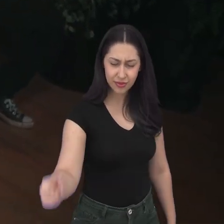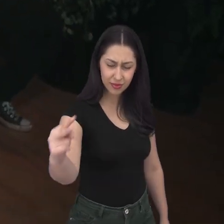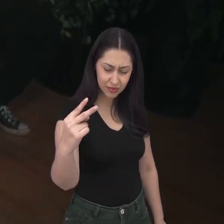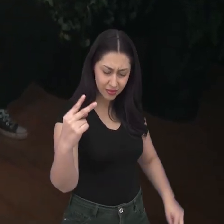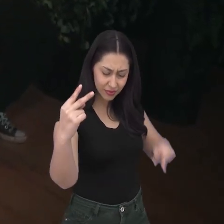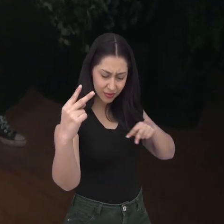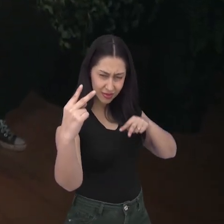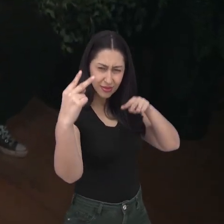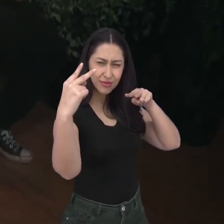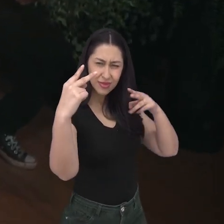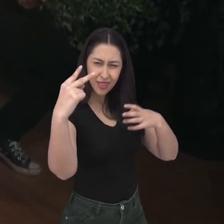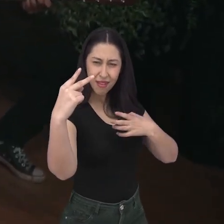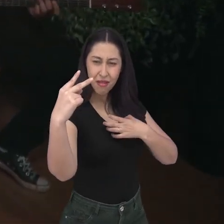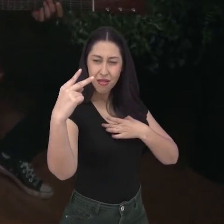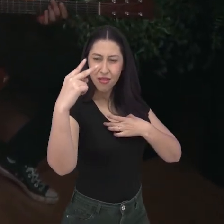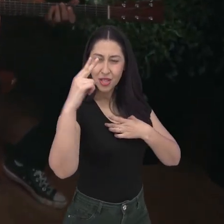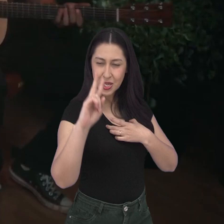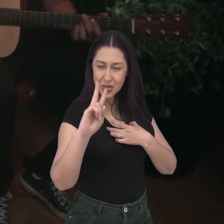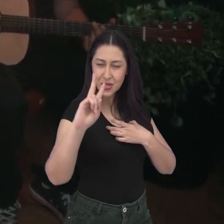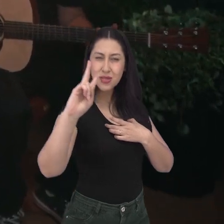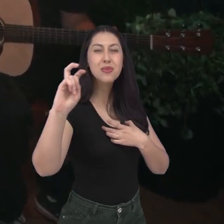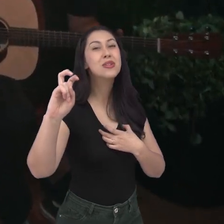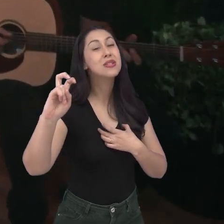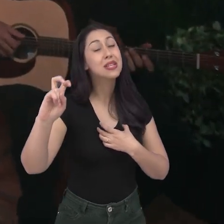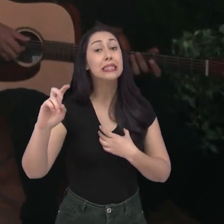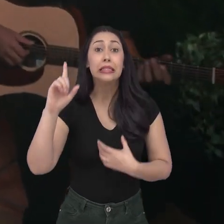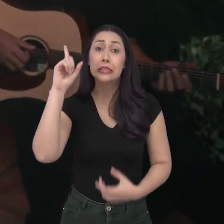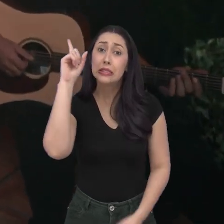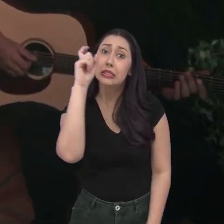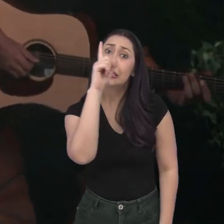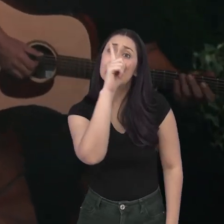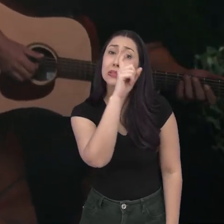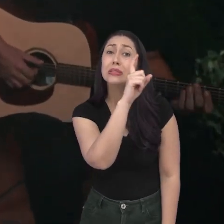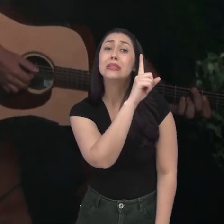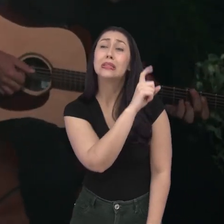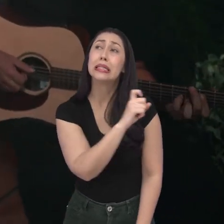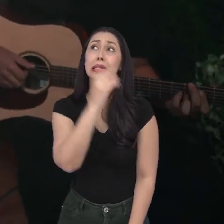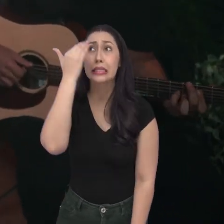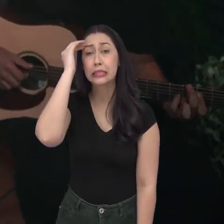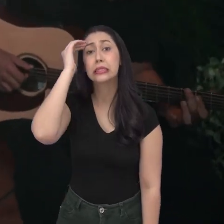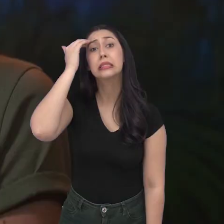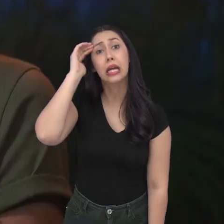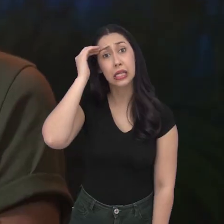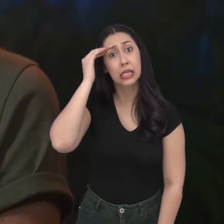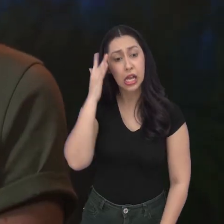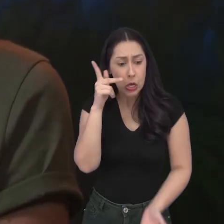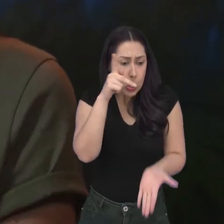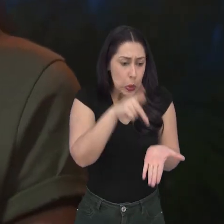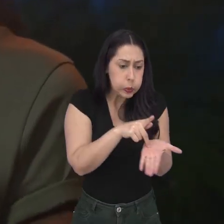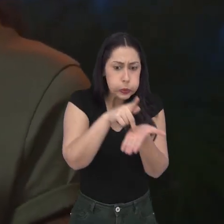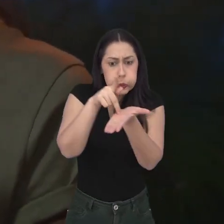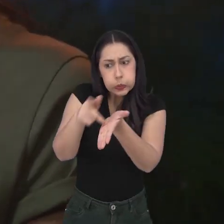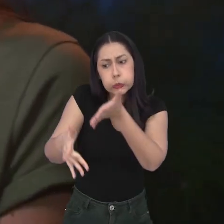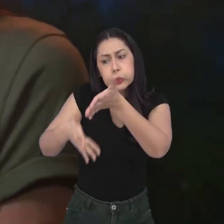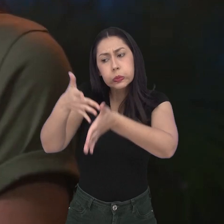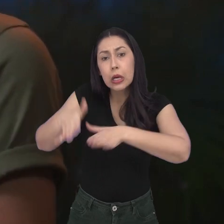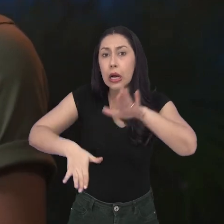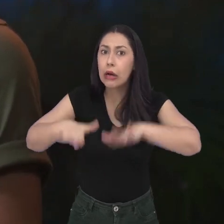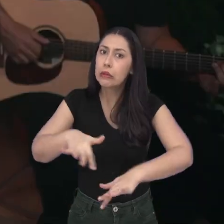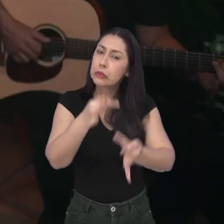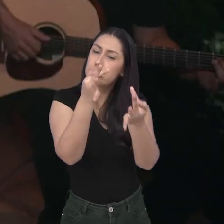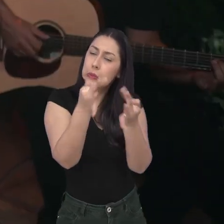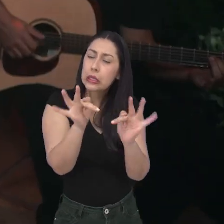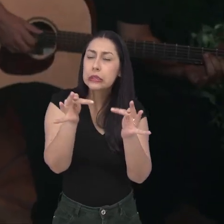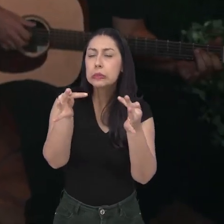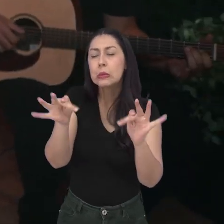Meus olhos dizem mais do que eu quero dizer. Meu problema sempre foi me convencer que a verdade crua muitas